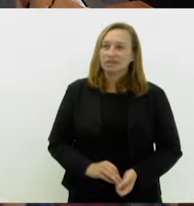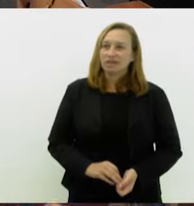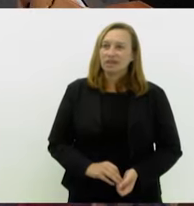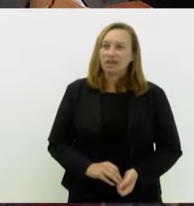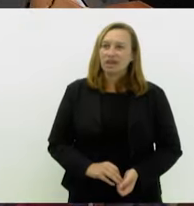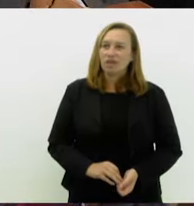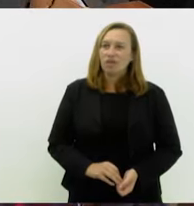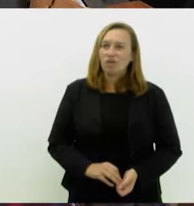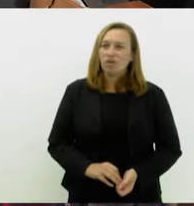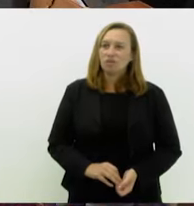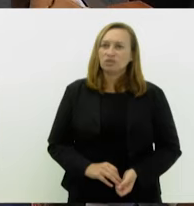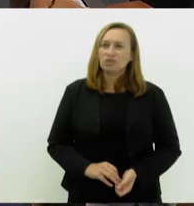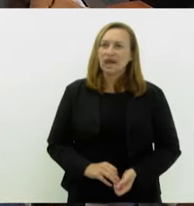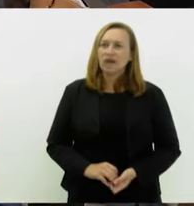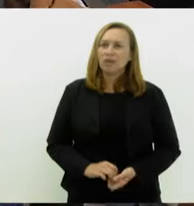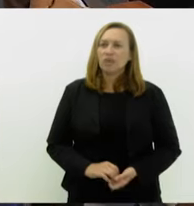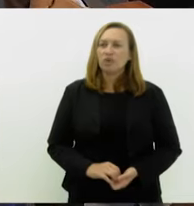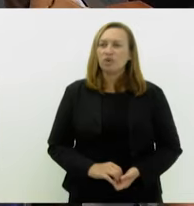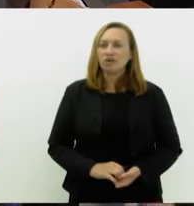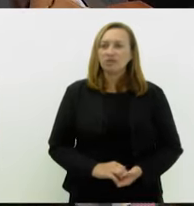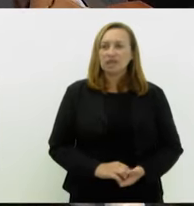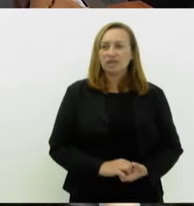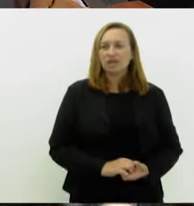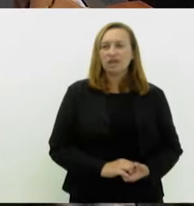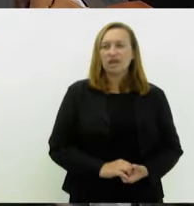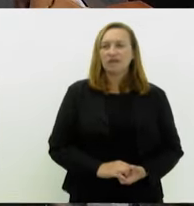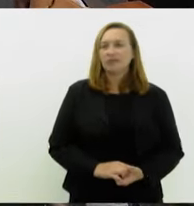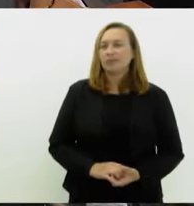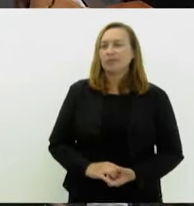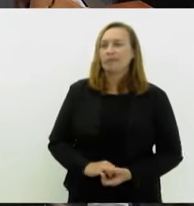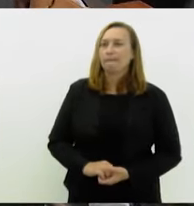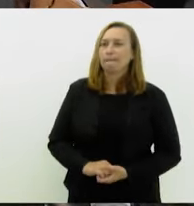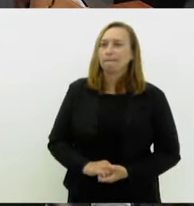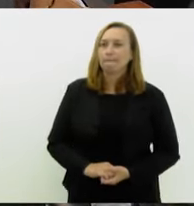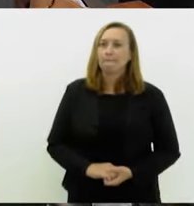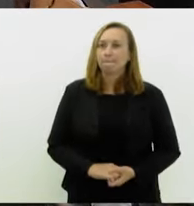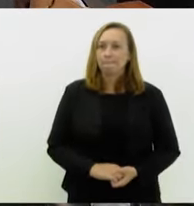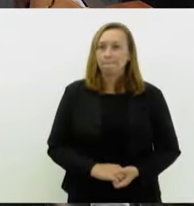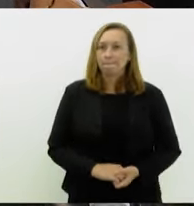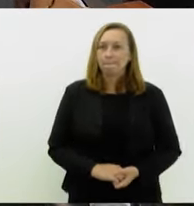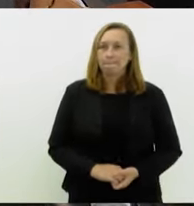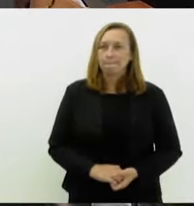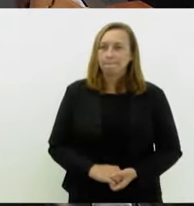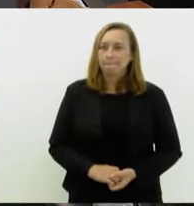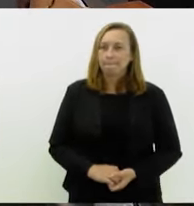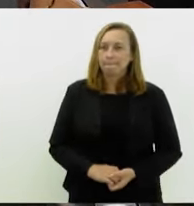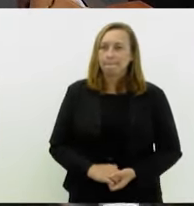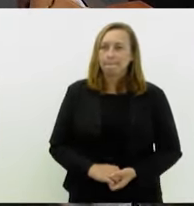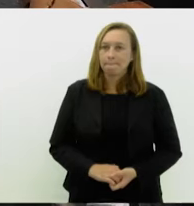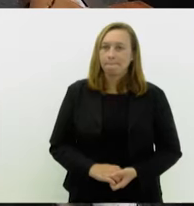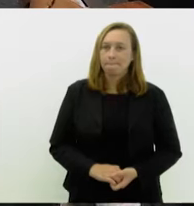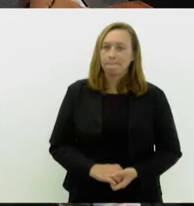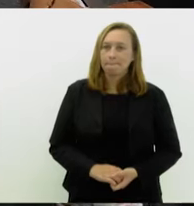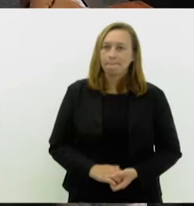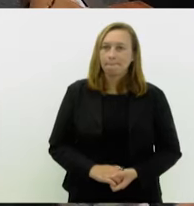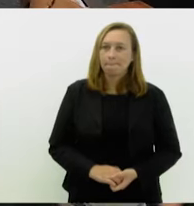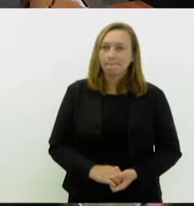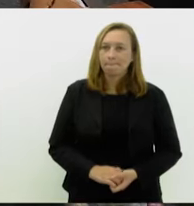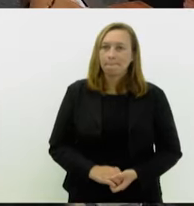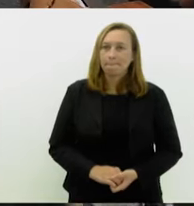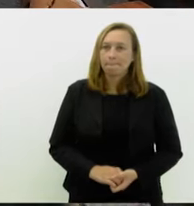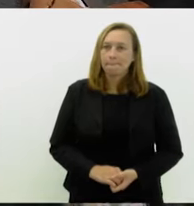por Pode ficar à vontade começar o show vem você mar as palestrantes já